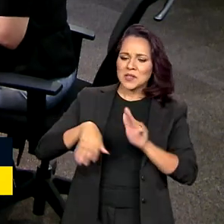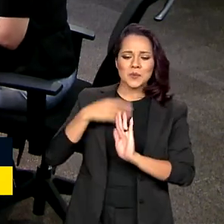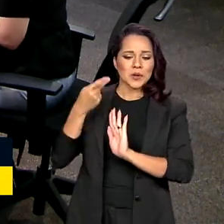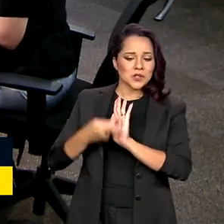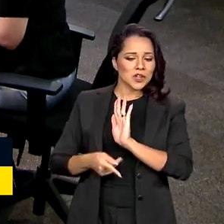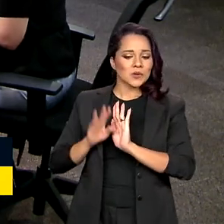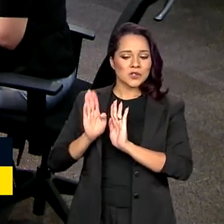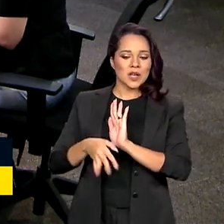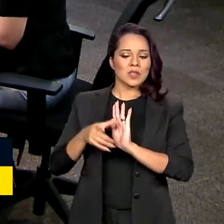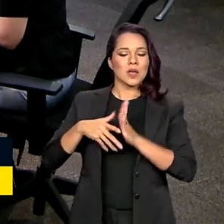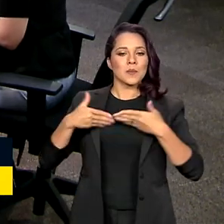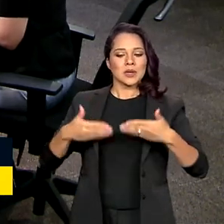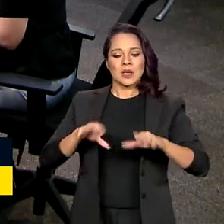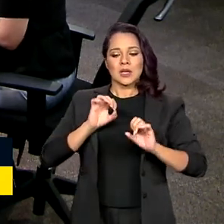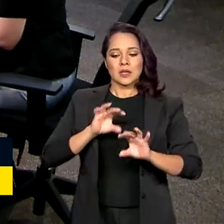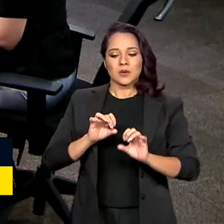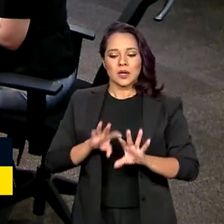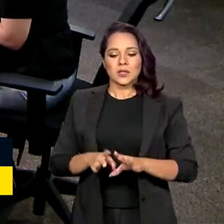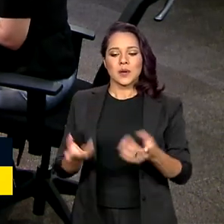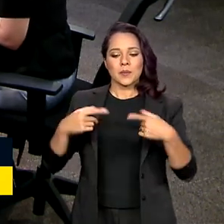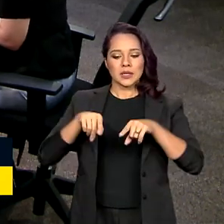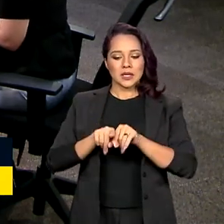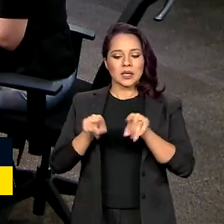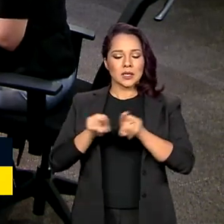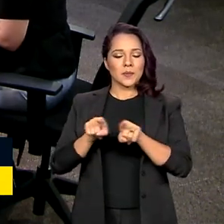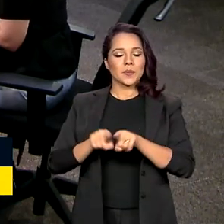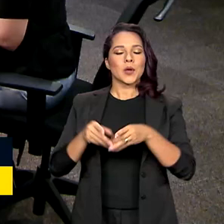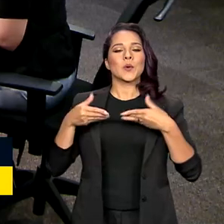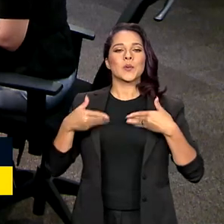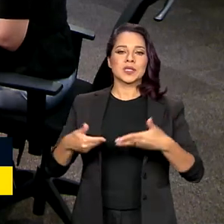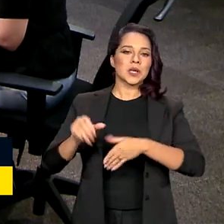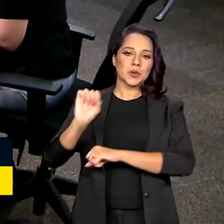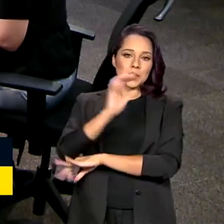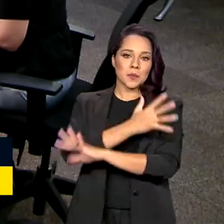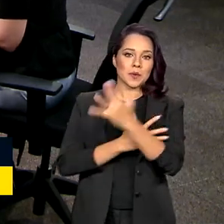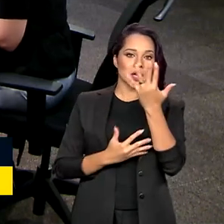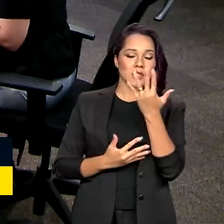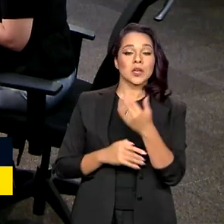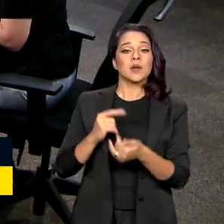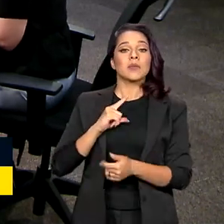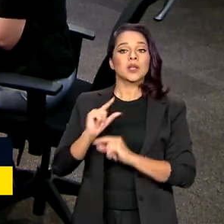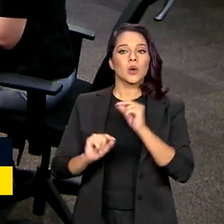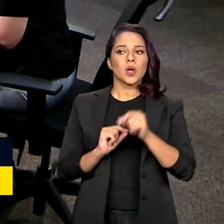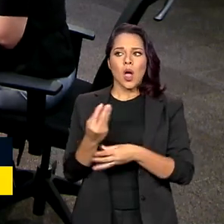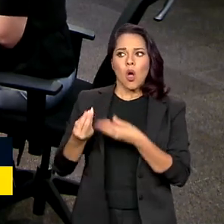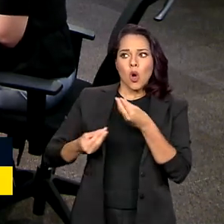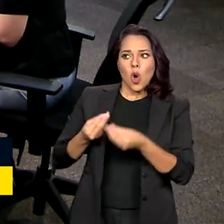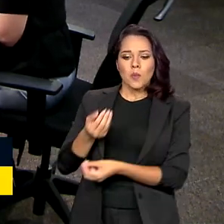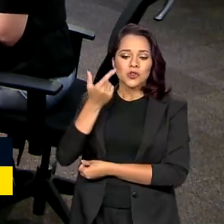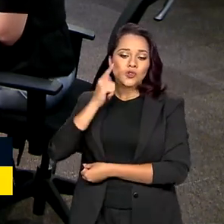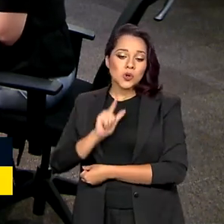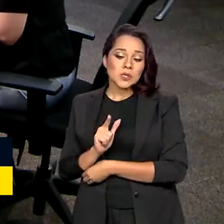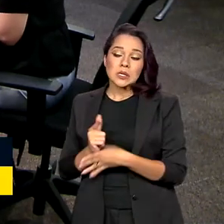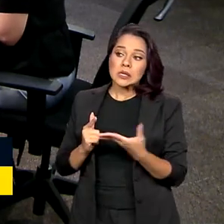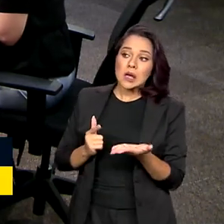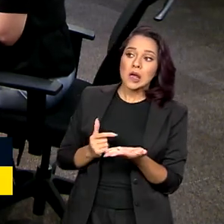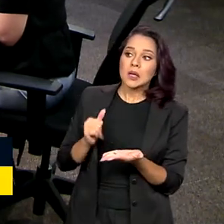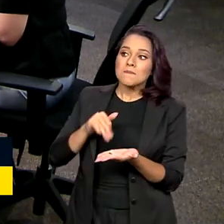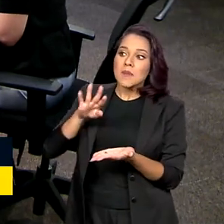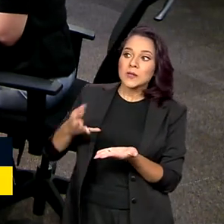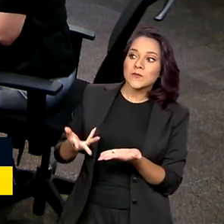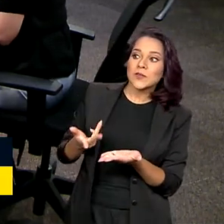em andamento no Ministério da Educação, em parceria também com o Ministério do Meio Ambiente, para trazer de que maneira a gente consegue abordar de maneira